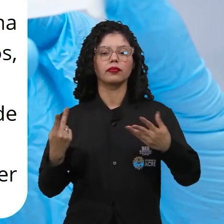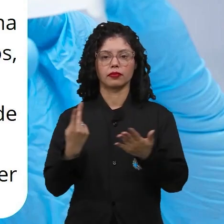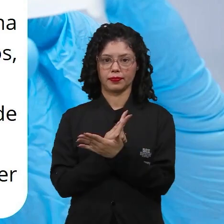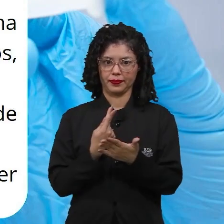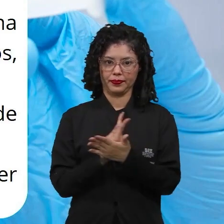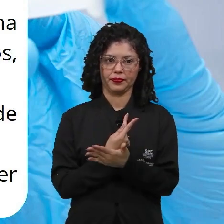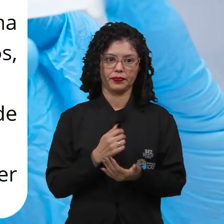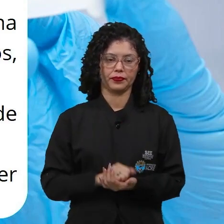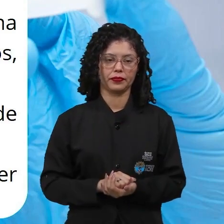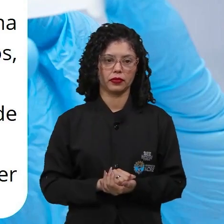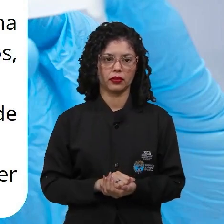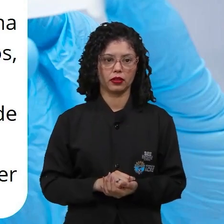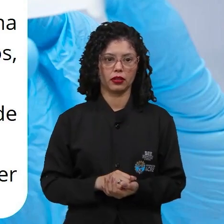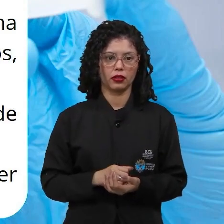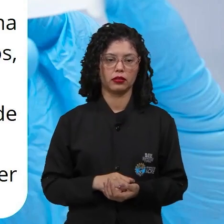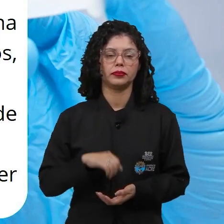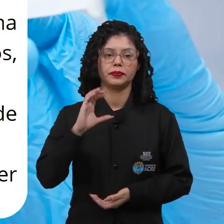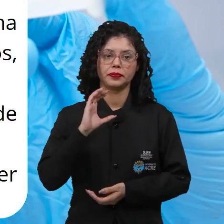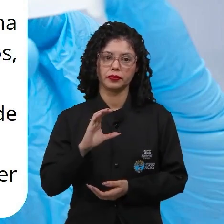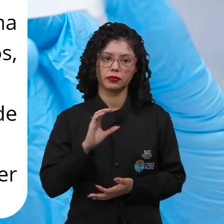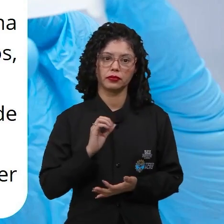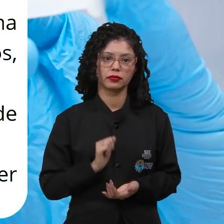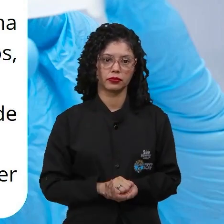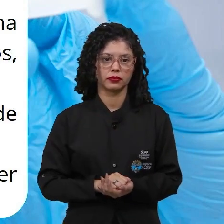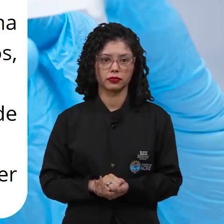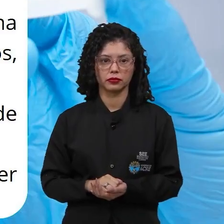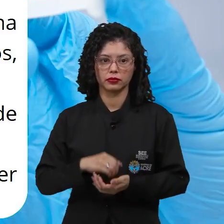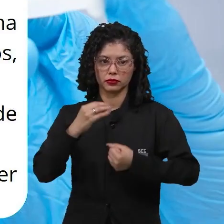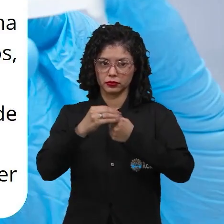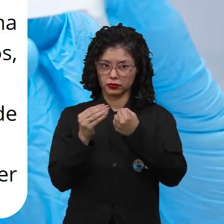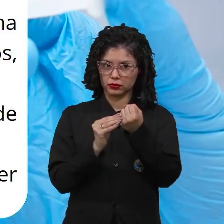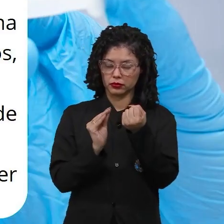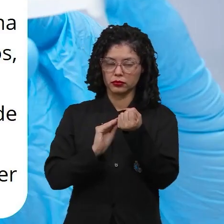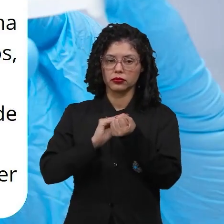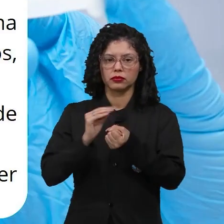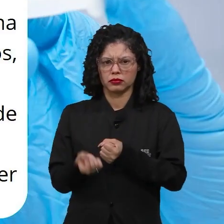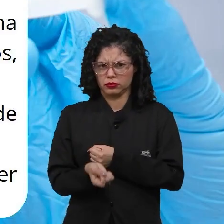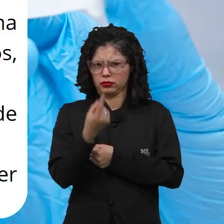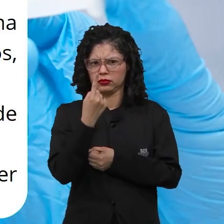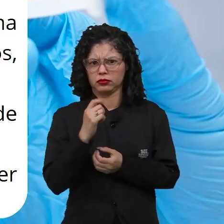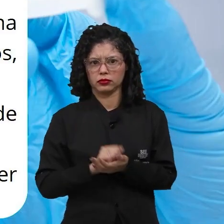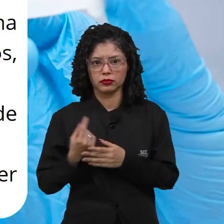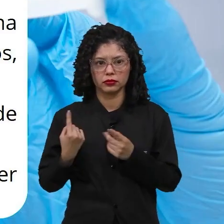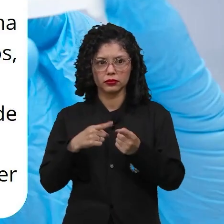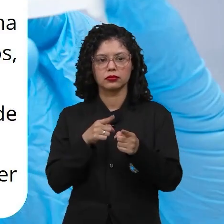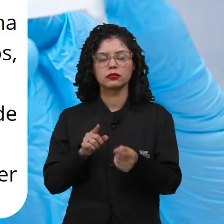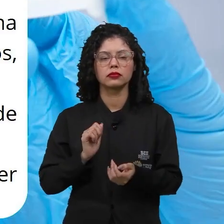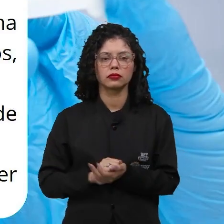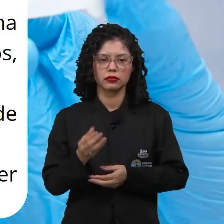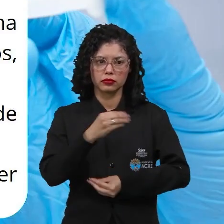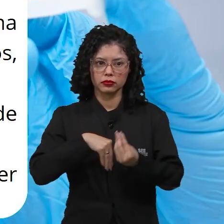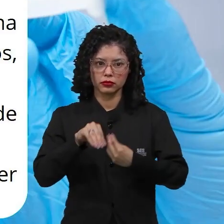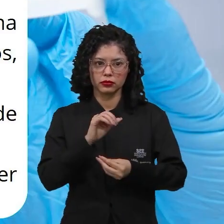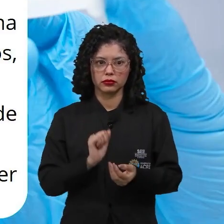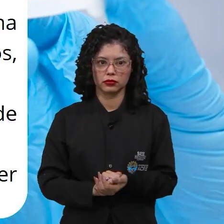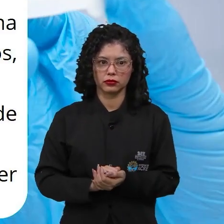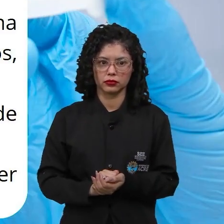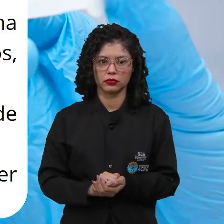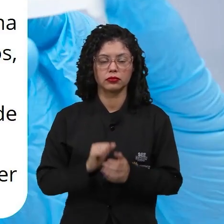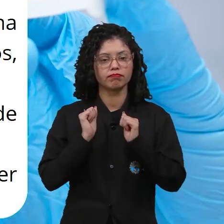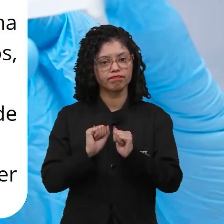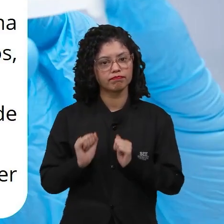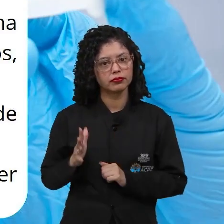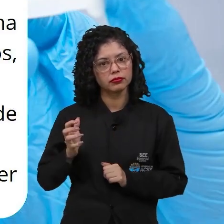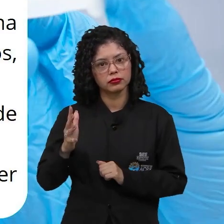estão equivocadas. A alternativa C. Os antígenos são as moléculas estranhas que provocam uma reação